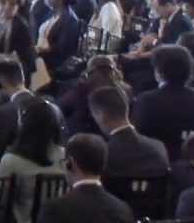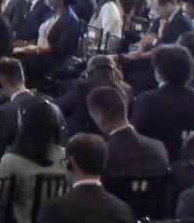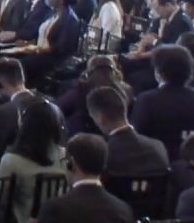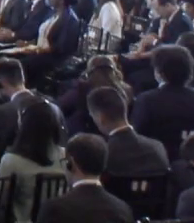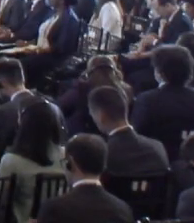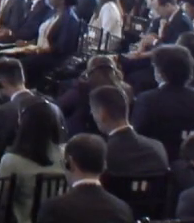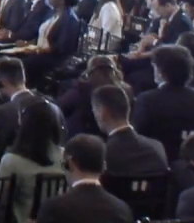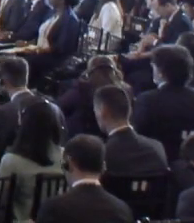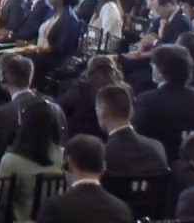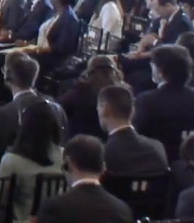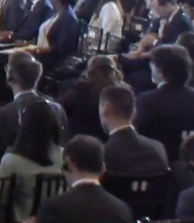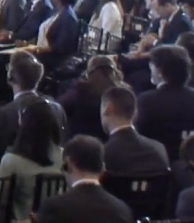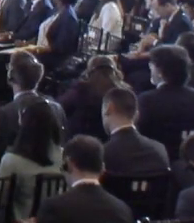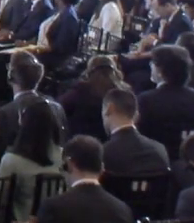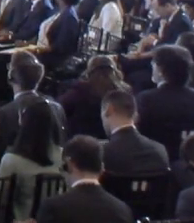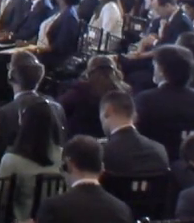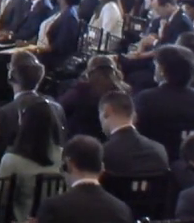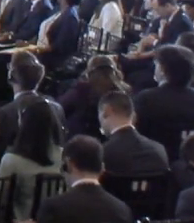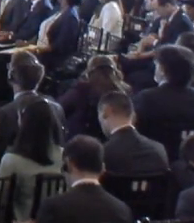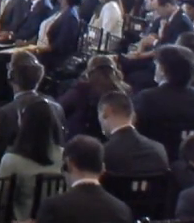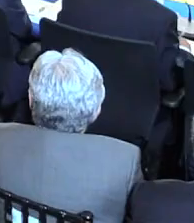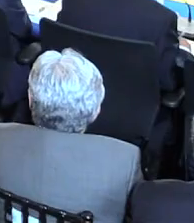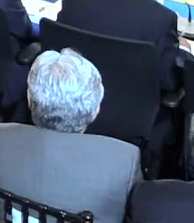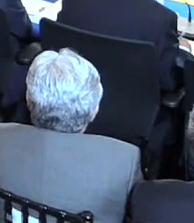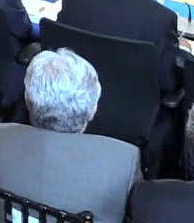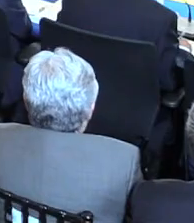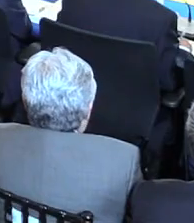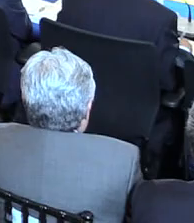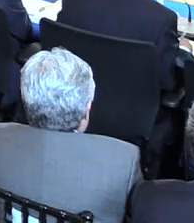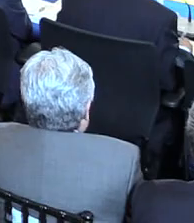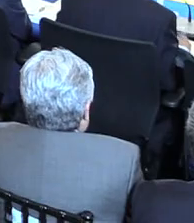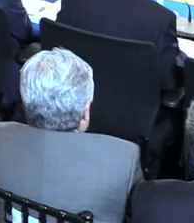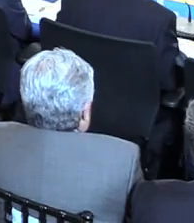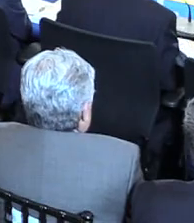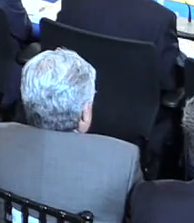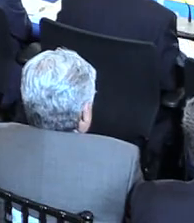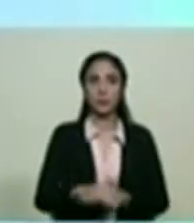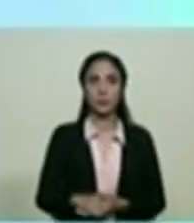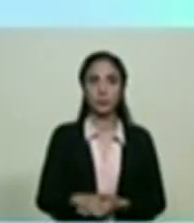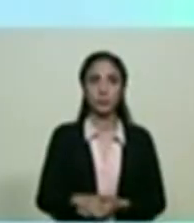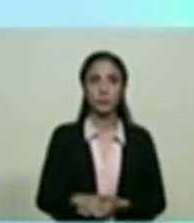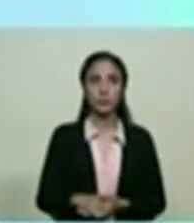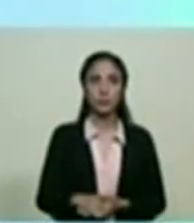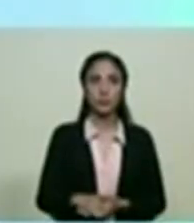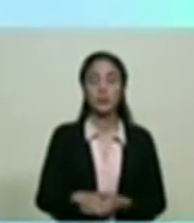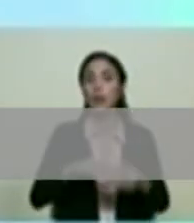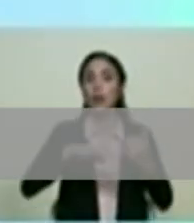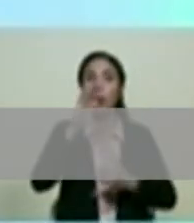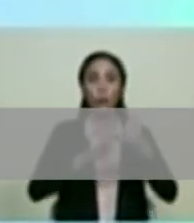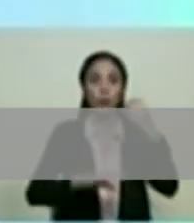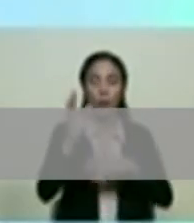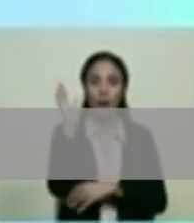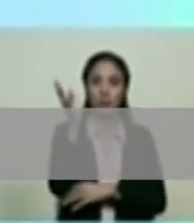de ingerência e acusou os estados unidos de chantagear os países latino americanos na última assembléia